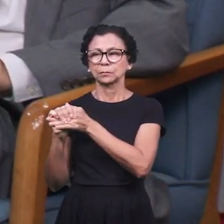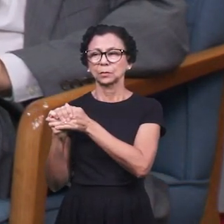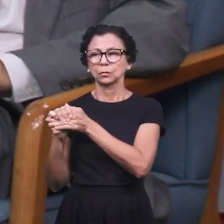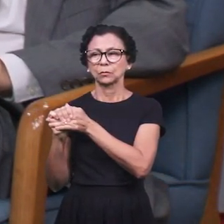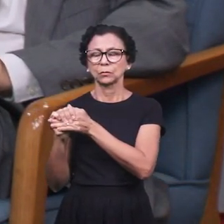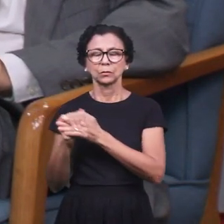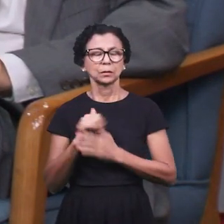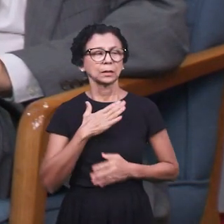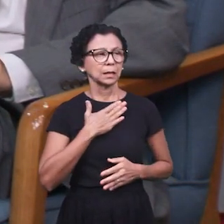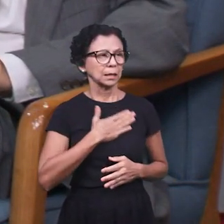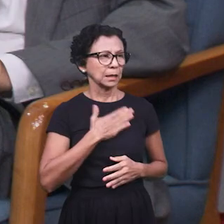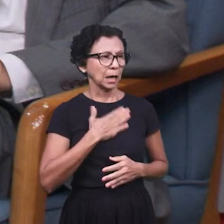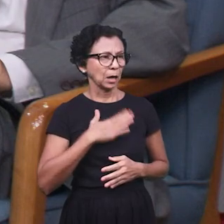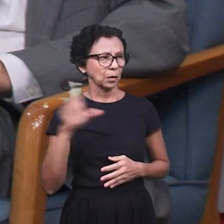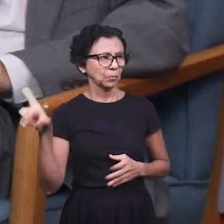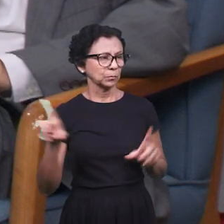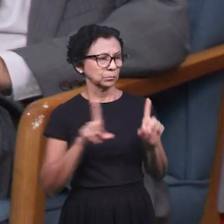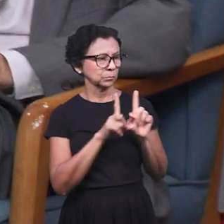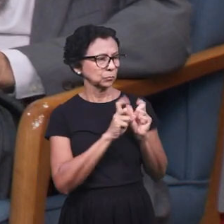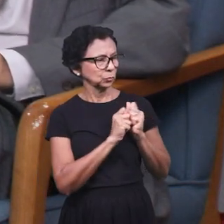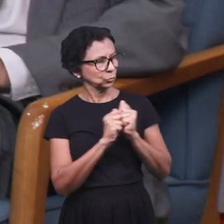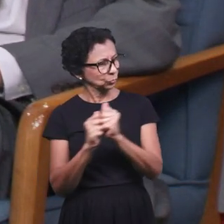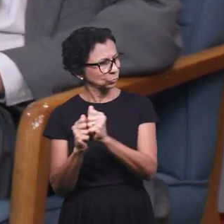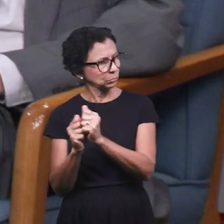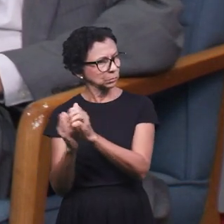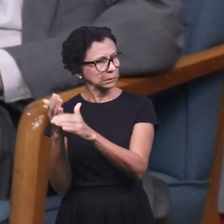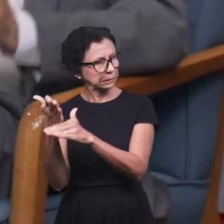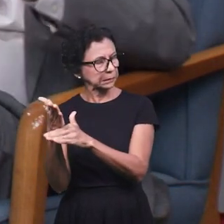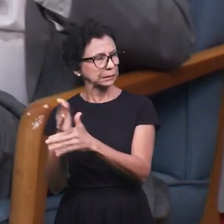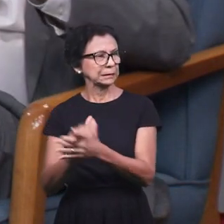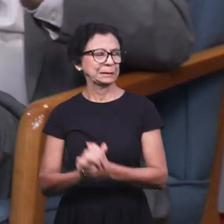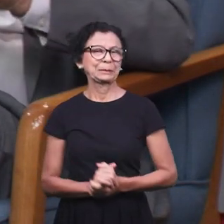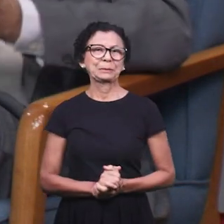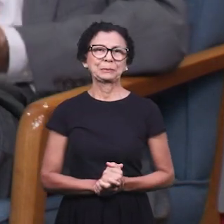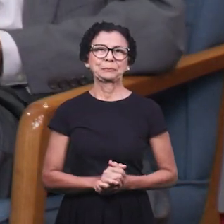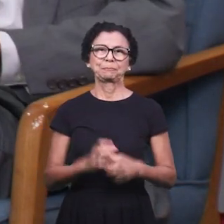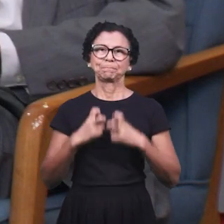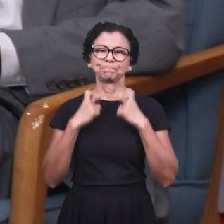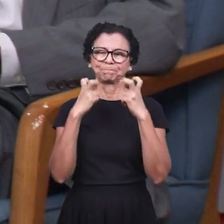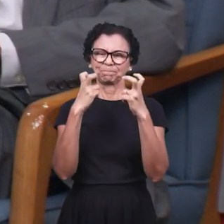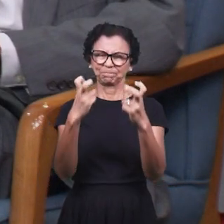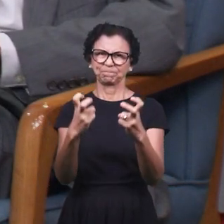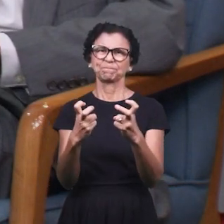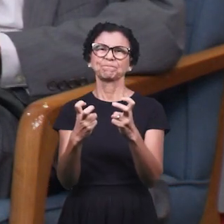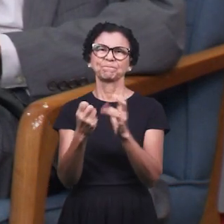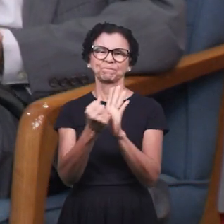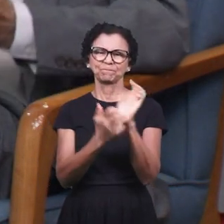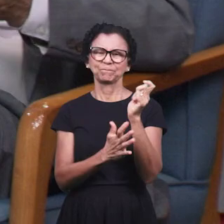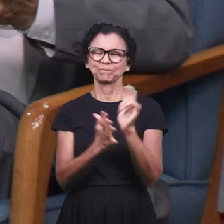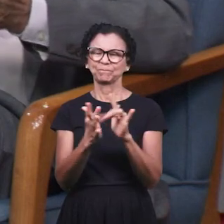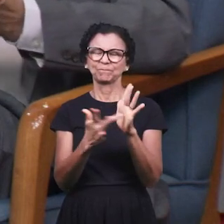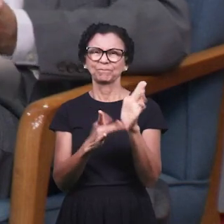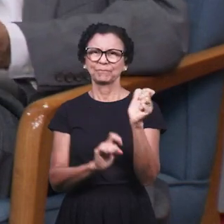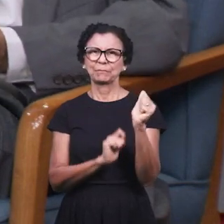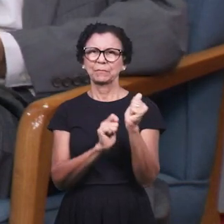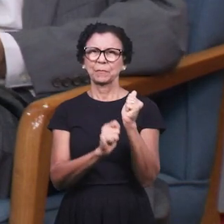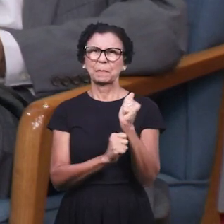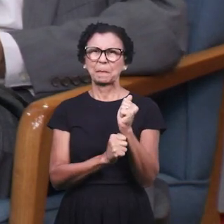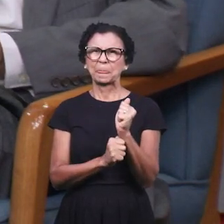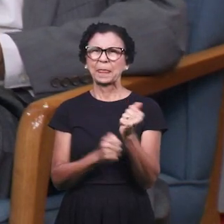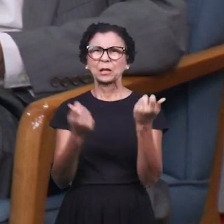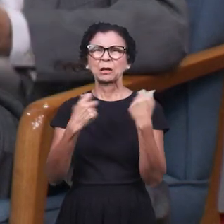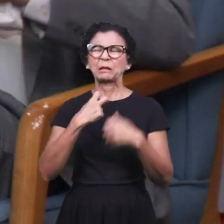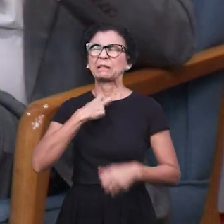O clamor é um segredo, é um mistério o clamor. Aquele clamor